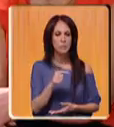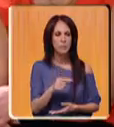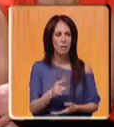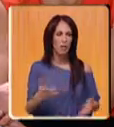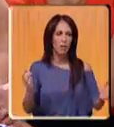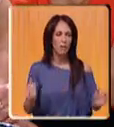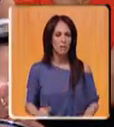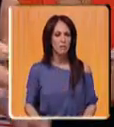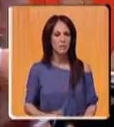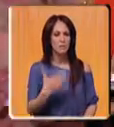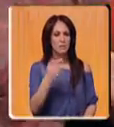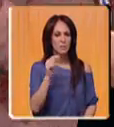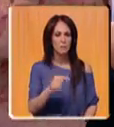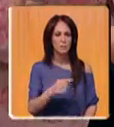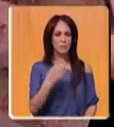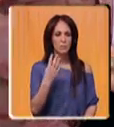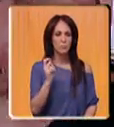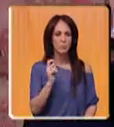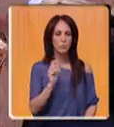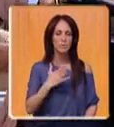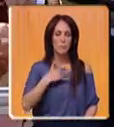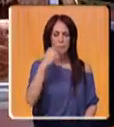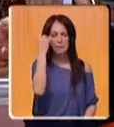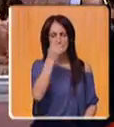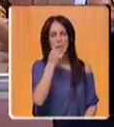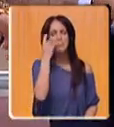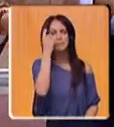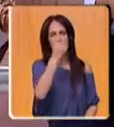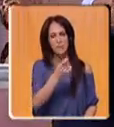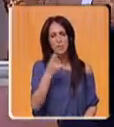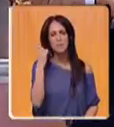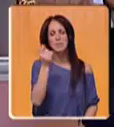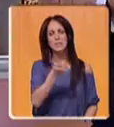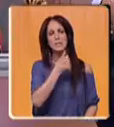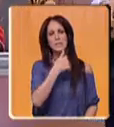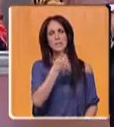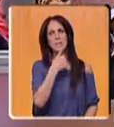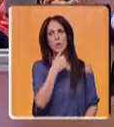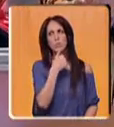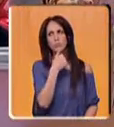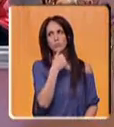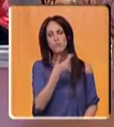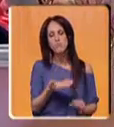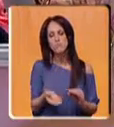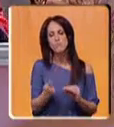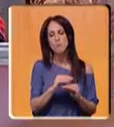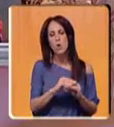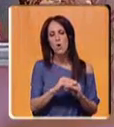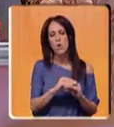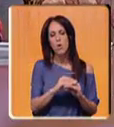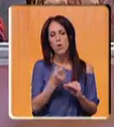É. Não. Os 4 minutos fizeram-nos pensar e decidimos acrescentar